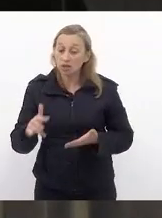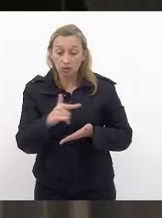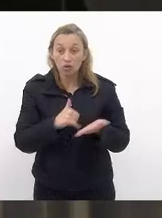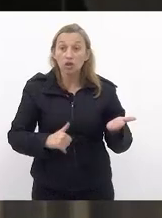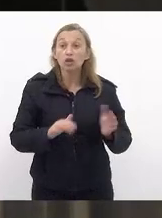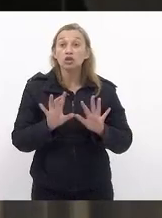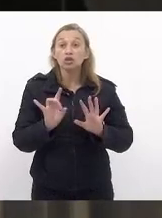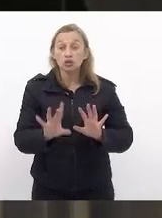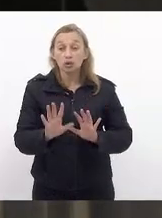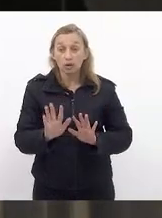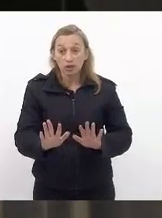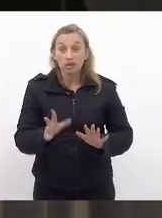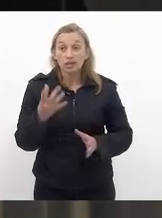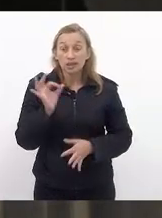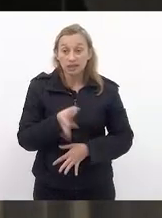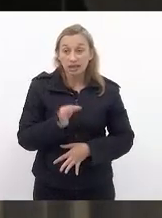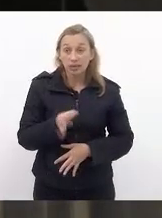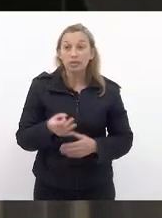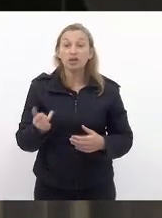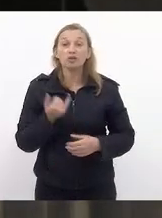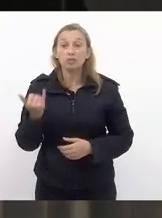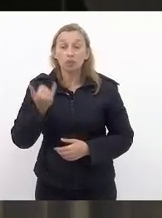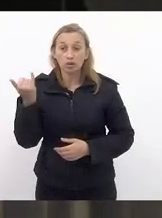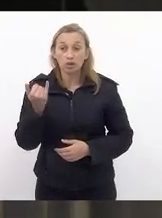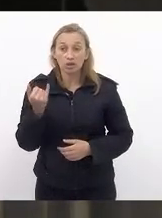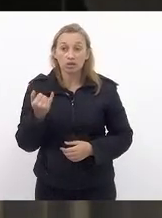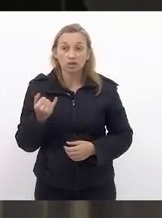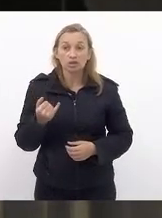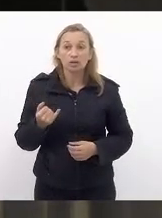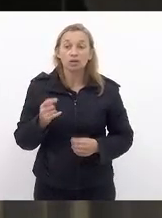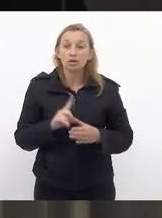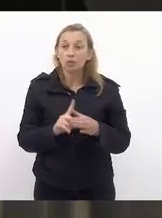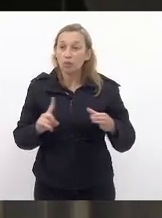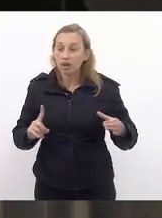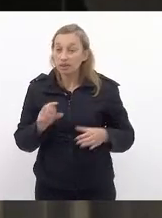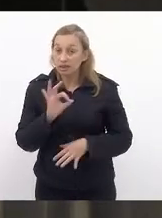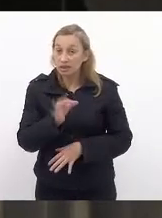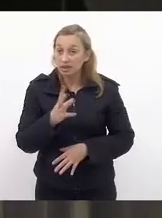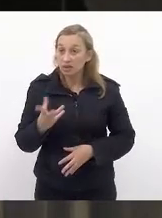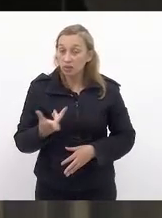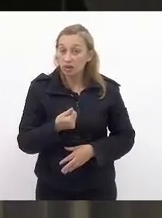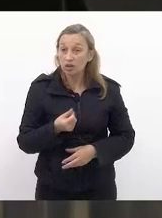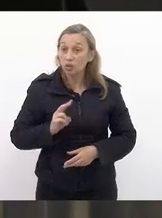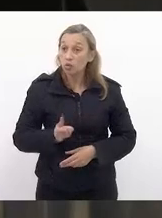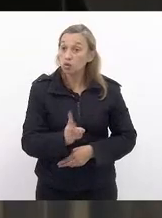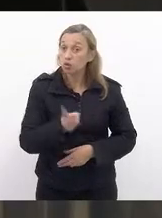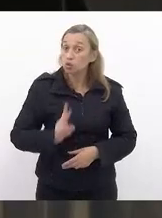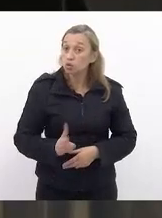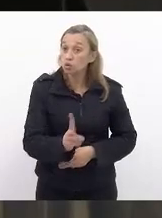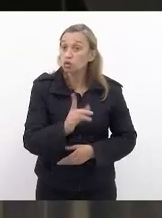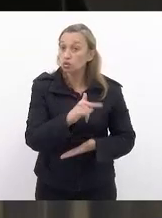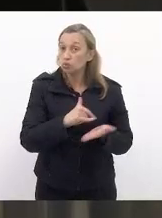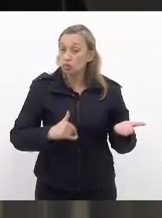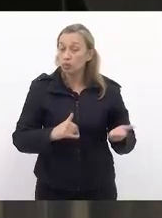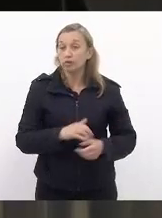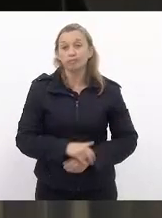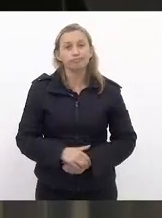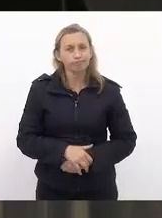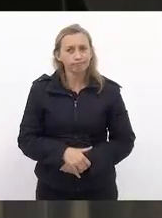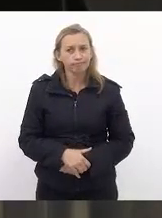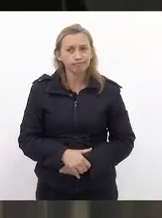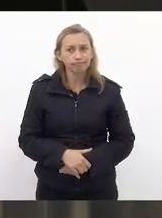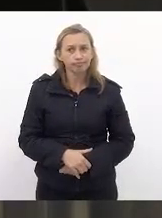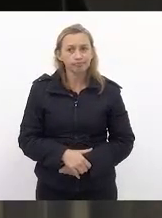a menos que eles sejam absolutamente necessários para uma quarentena eficaz E por aí continuam o documento